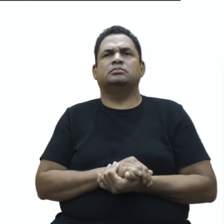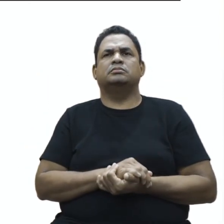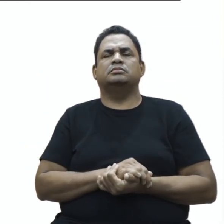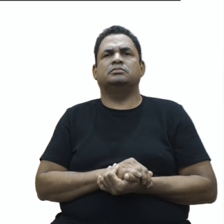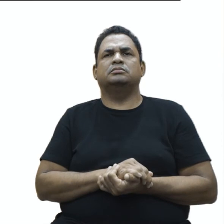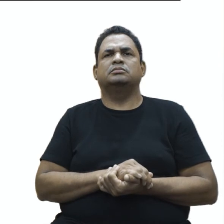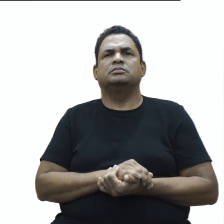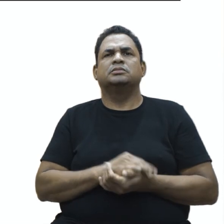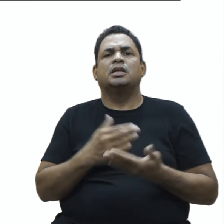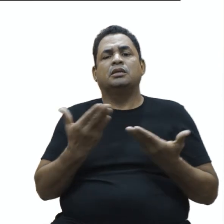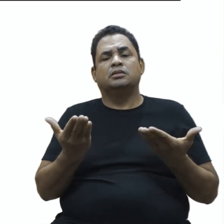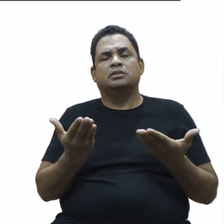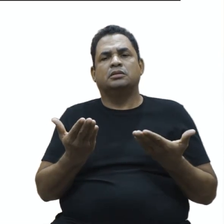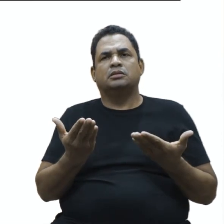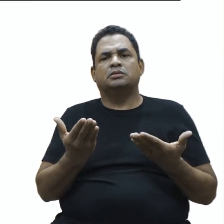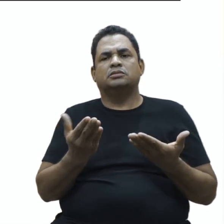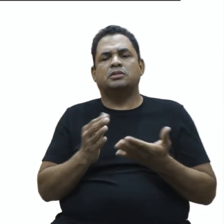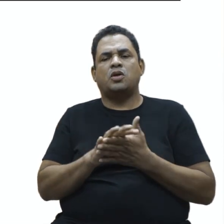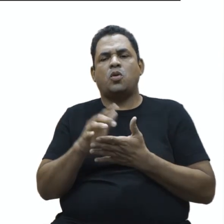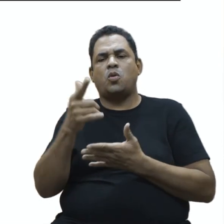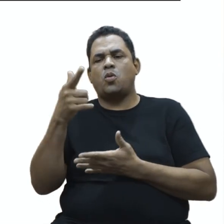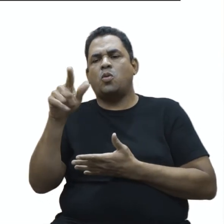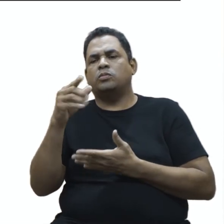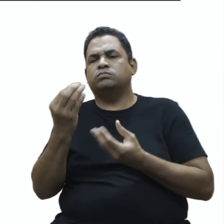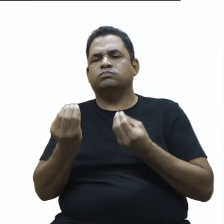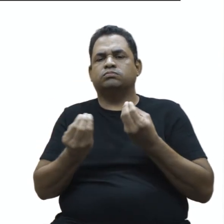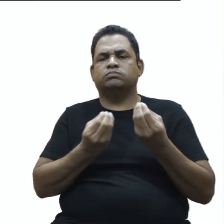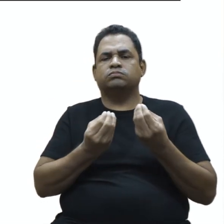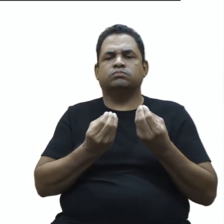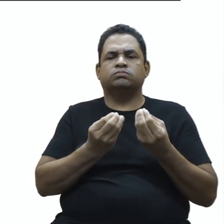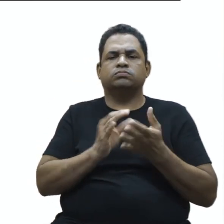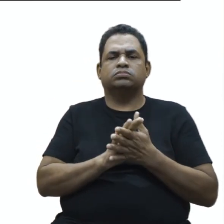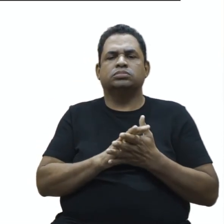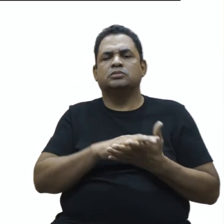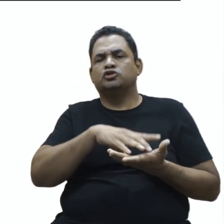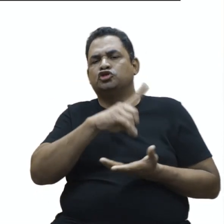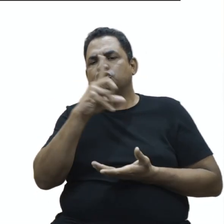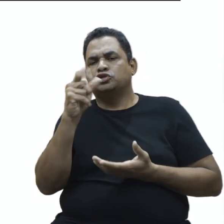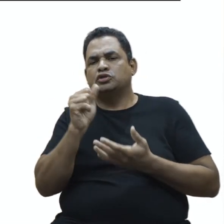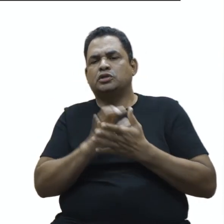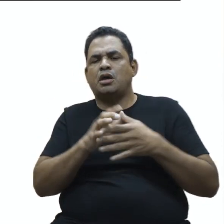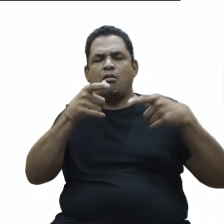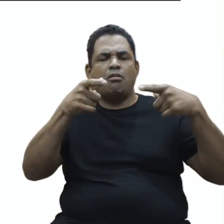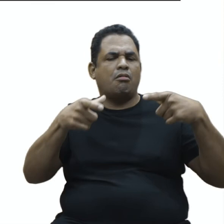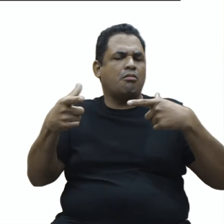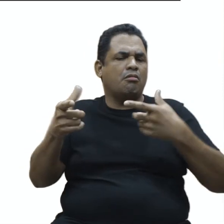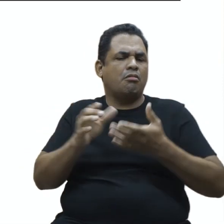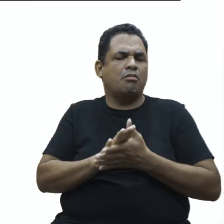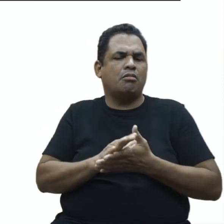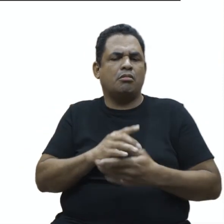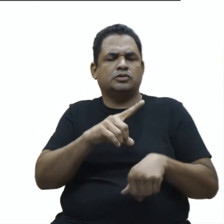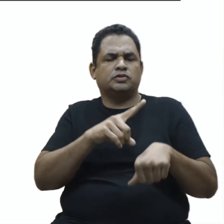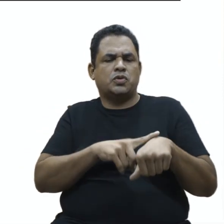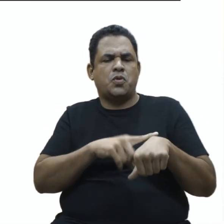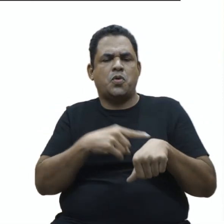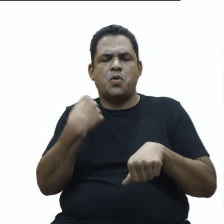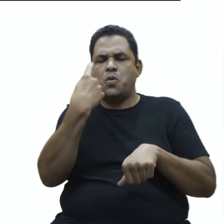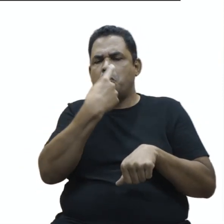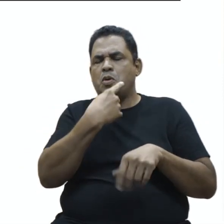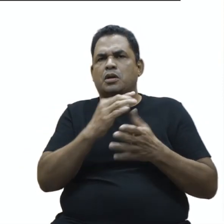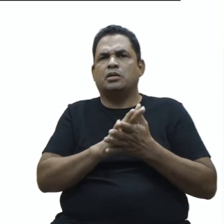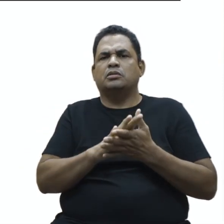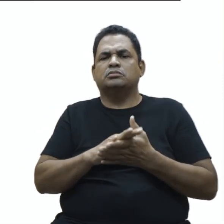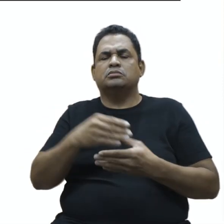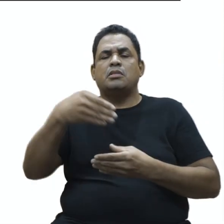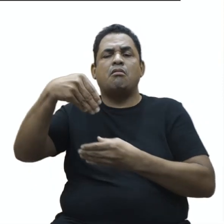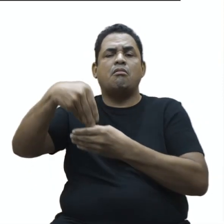Tanto isso como as outras questões menores, como as datas, horários, locais para realização, enfim. A eleição,